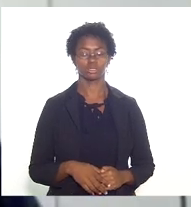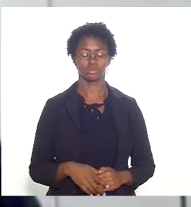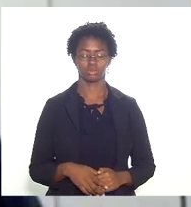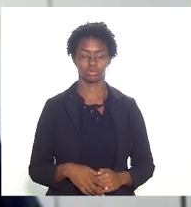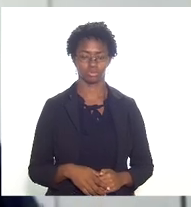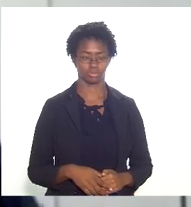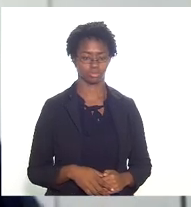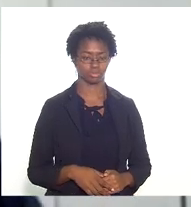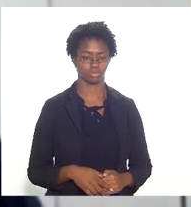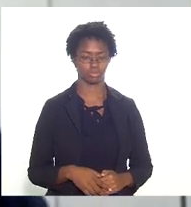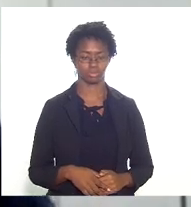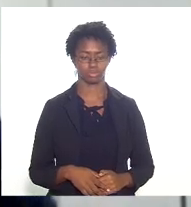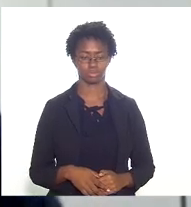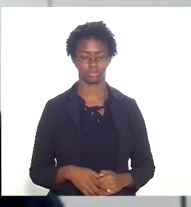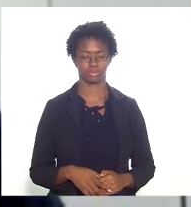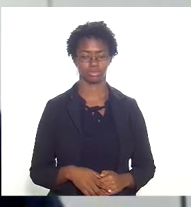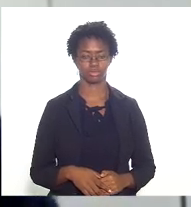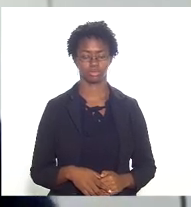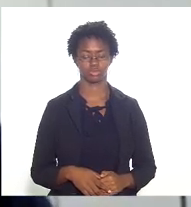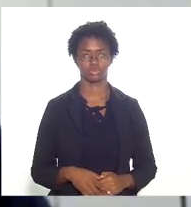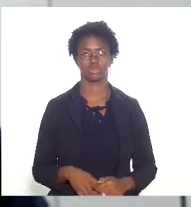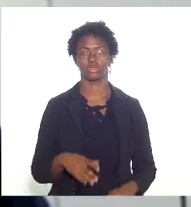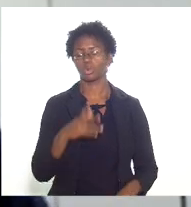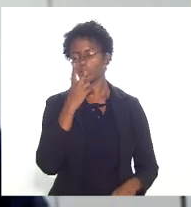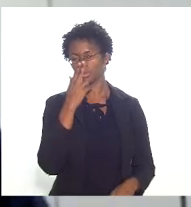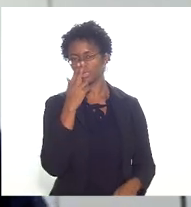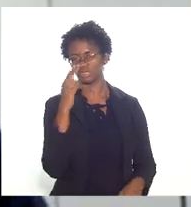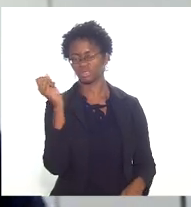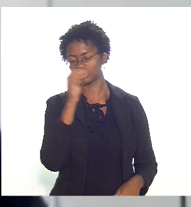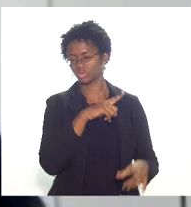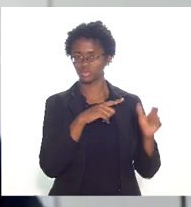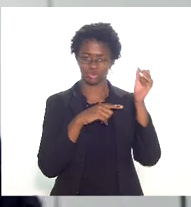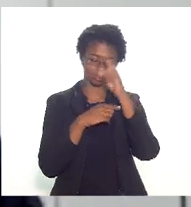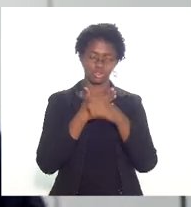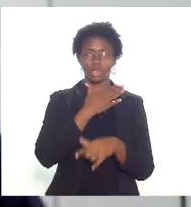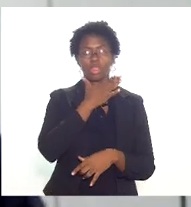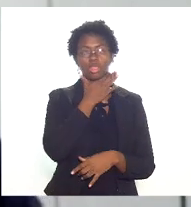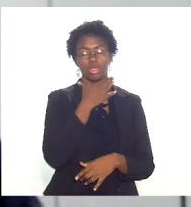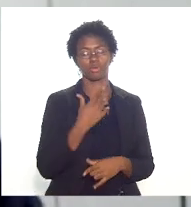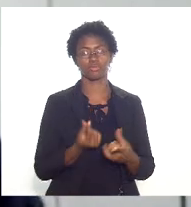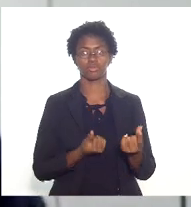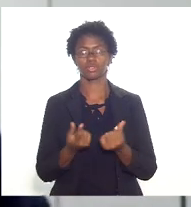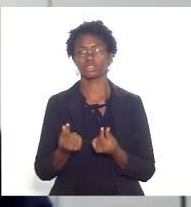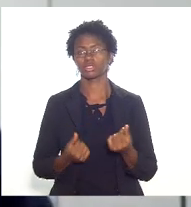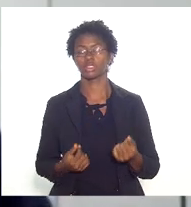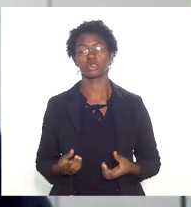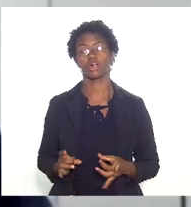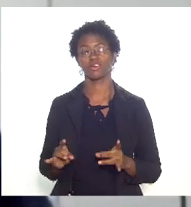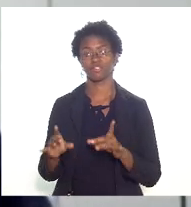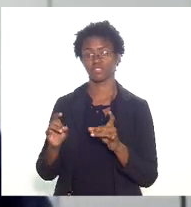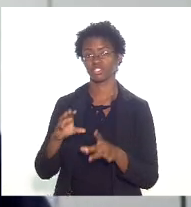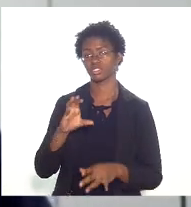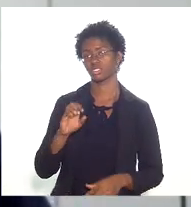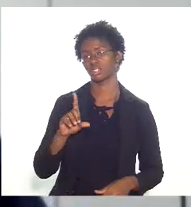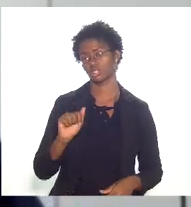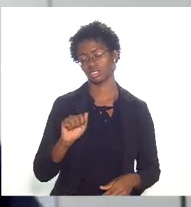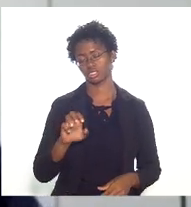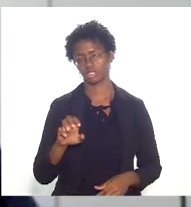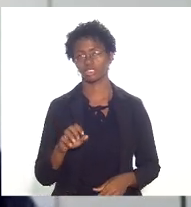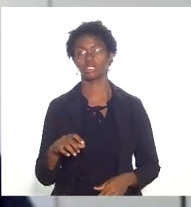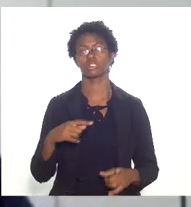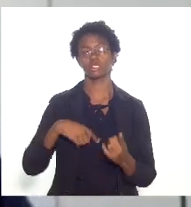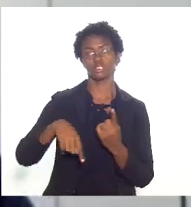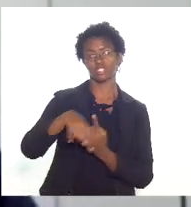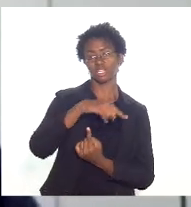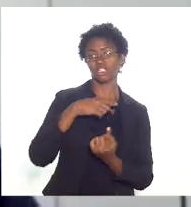realizado naquele momento é dificuldade Financeira no estado do Rio junto à privatização da Cedae ela é cercada por